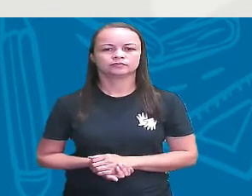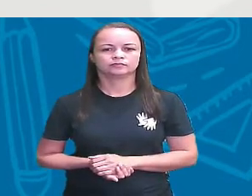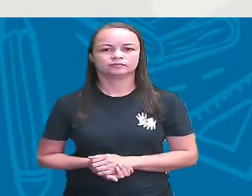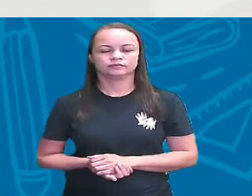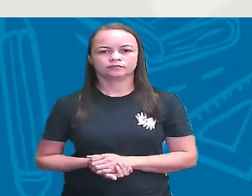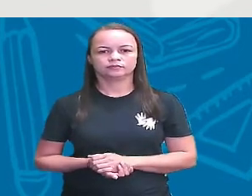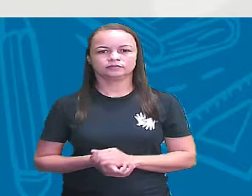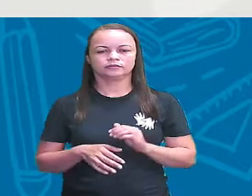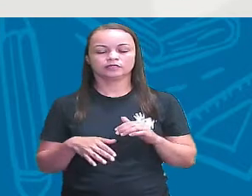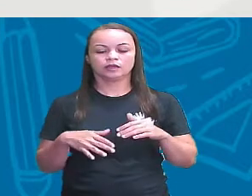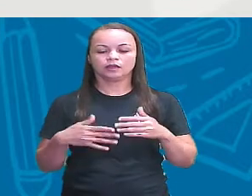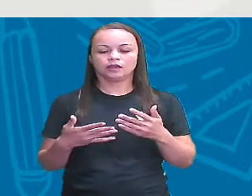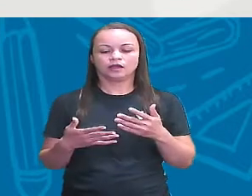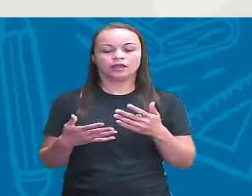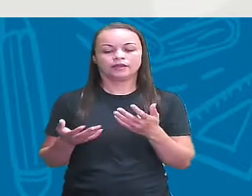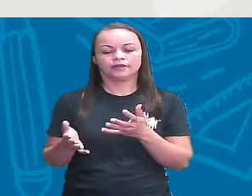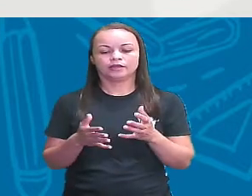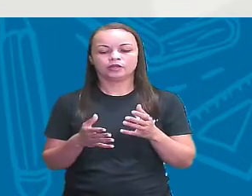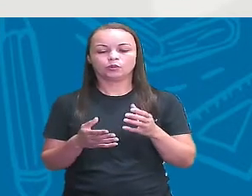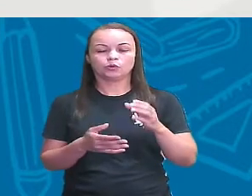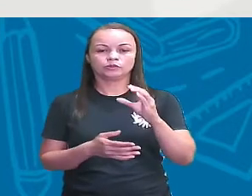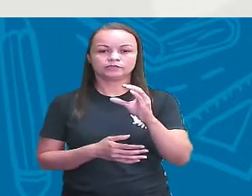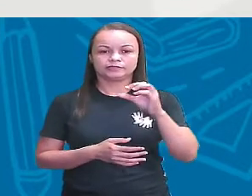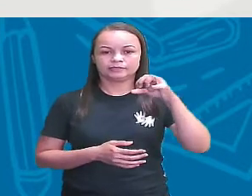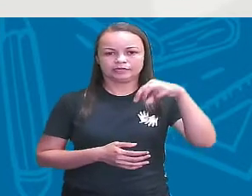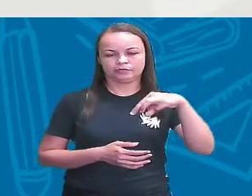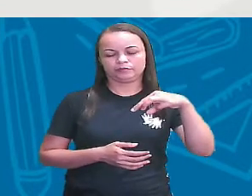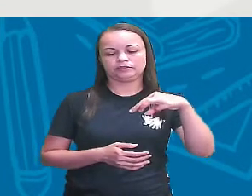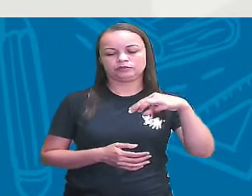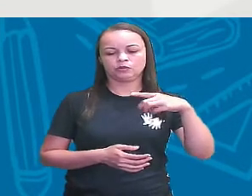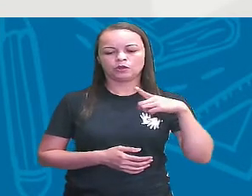Quantos centímetros tem em